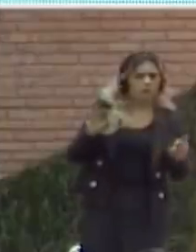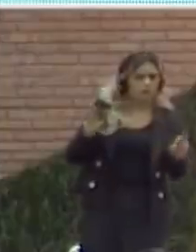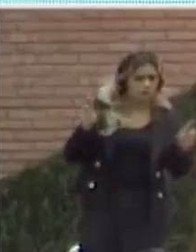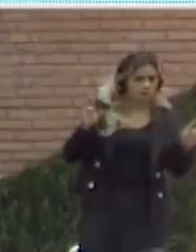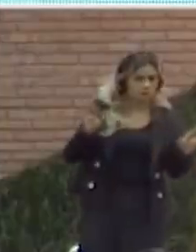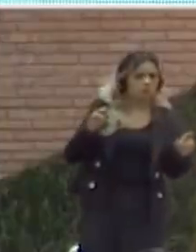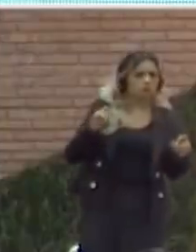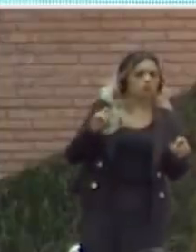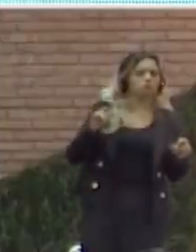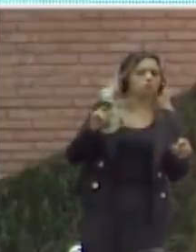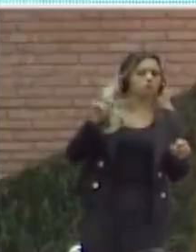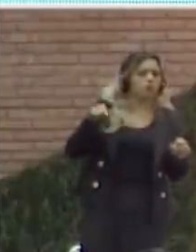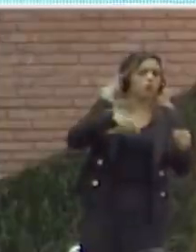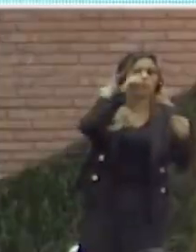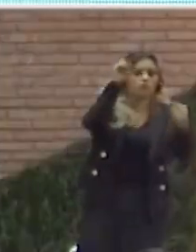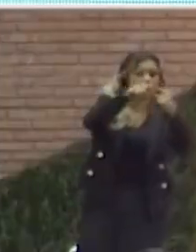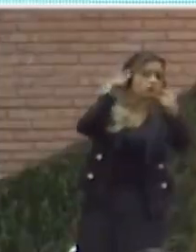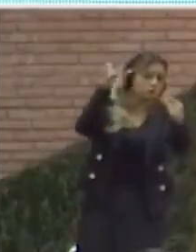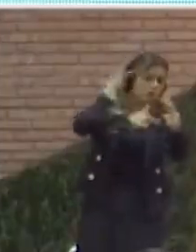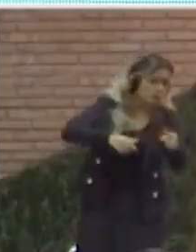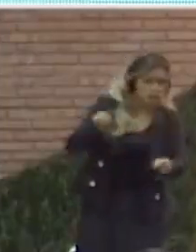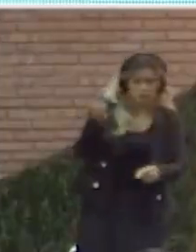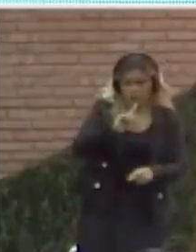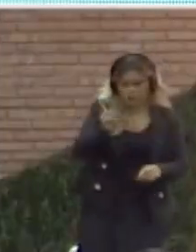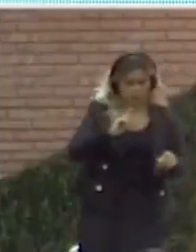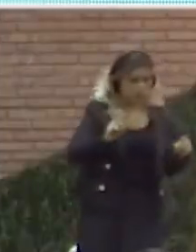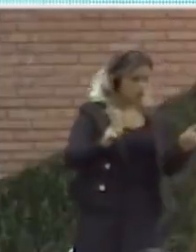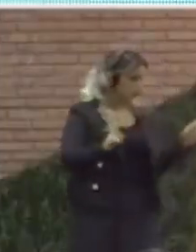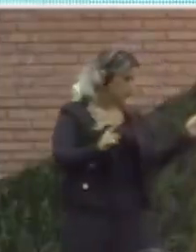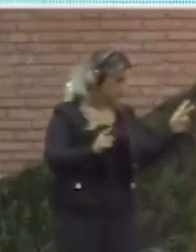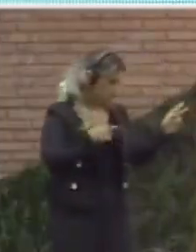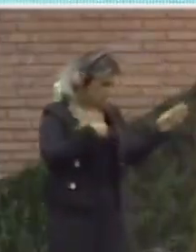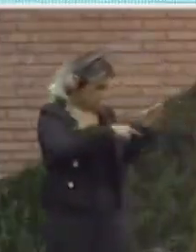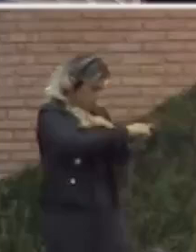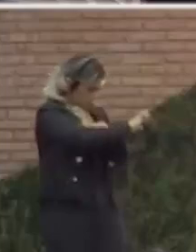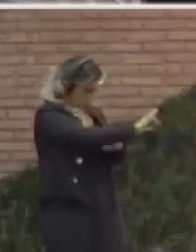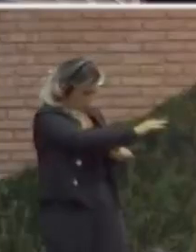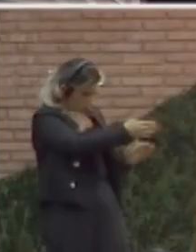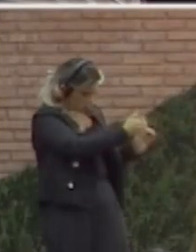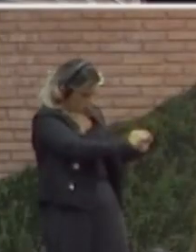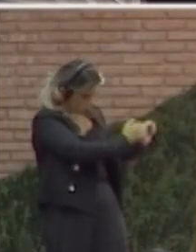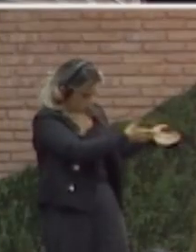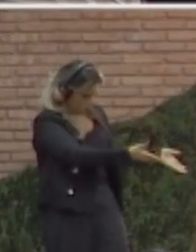esperado, a expectativa que se tinha daquele salto. Então, essas duas perguntas aí.